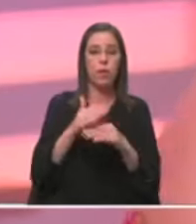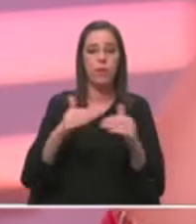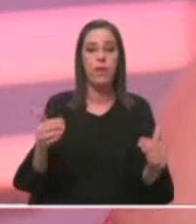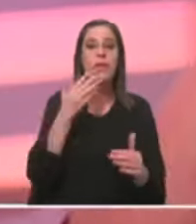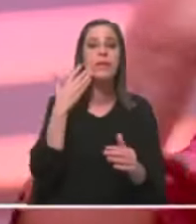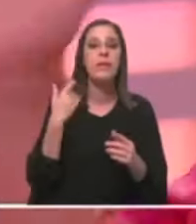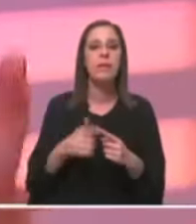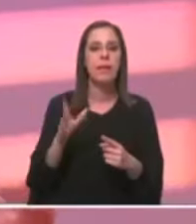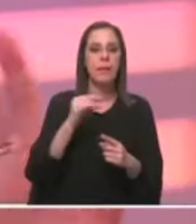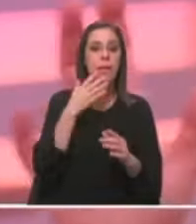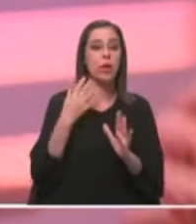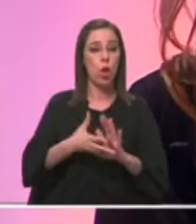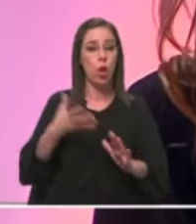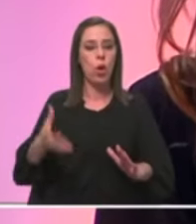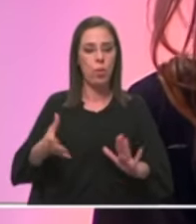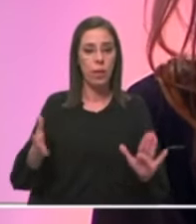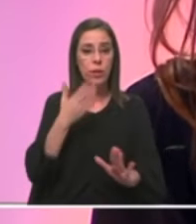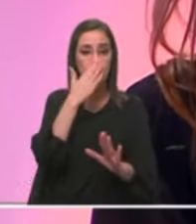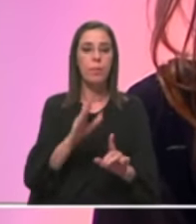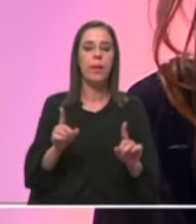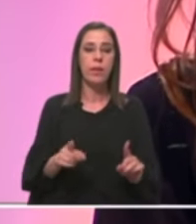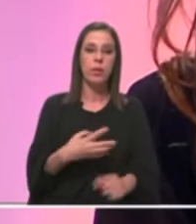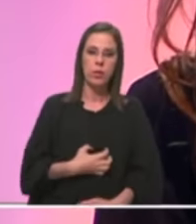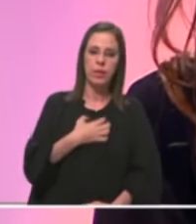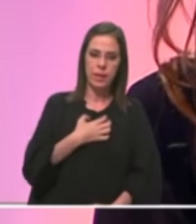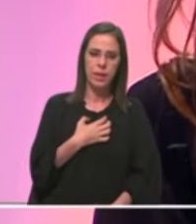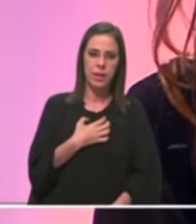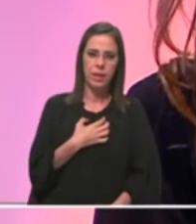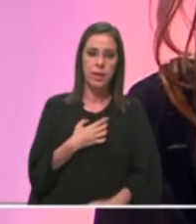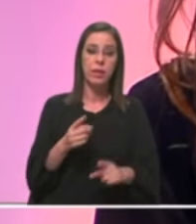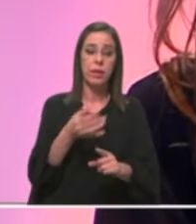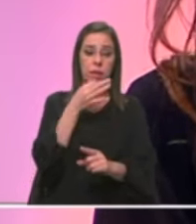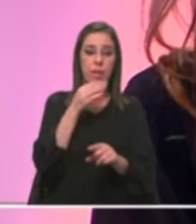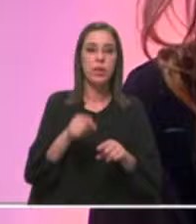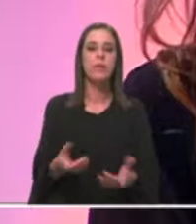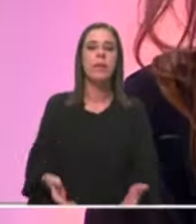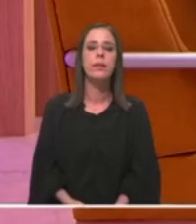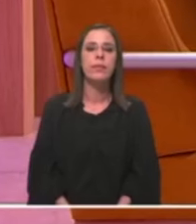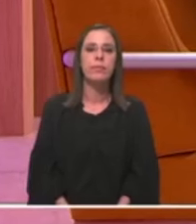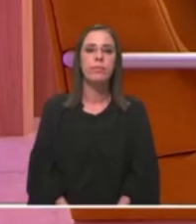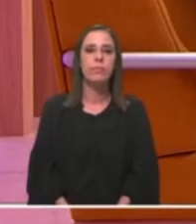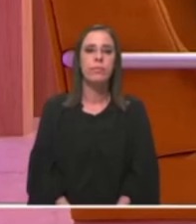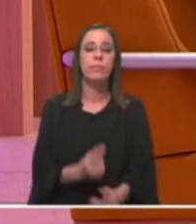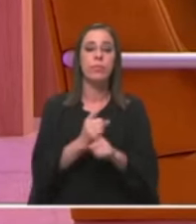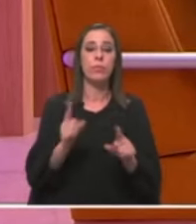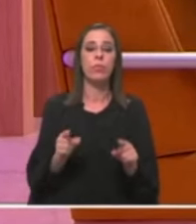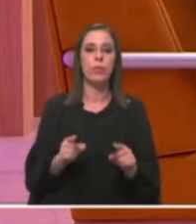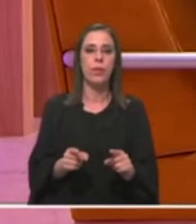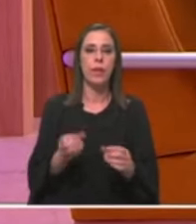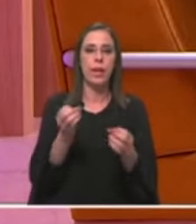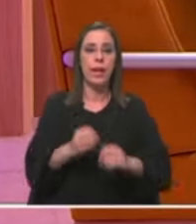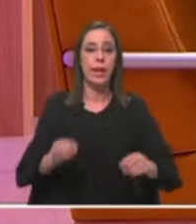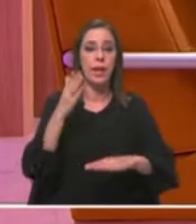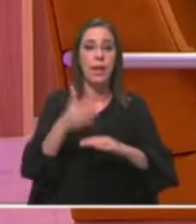menopausa é muito mais complexo do que aquilo que parece mas tu sentiste nesta altura que tinhas que falar sobre issoo sim até porque eh nada é por